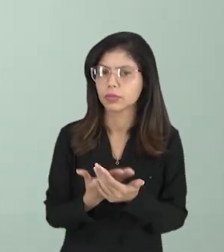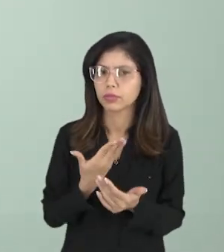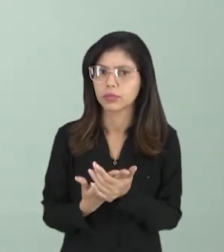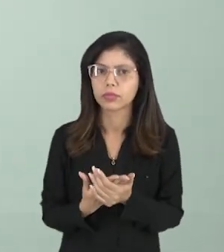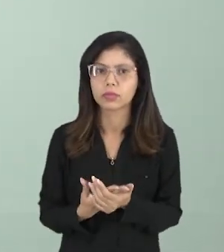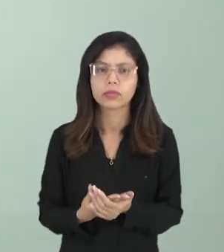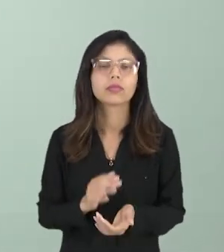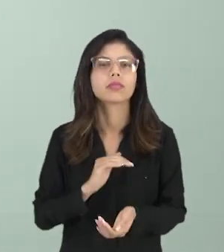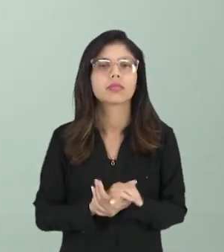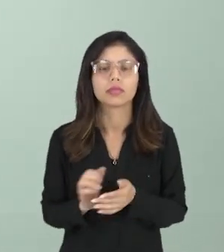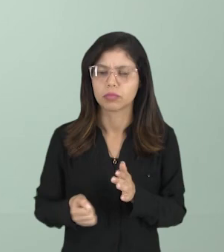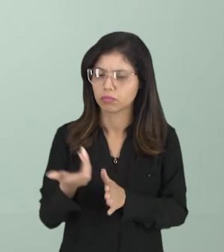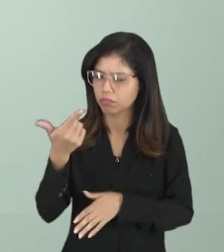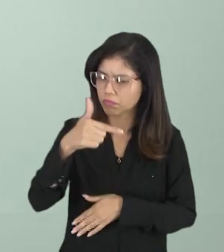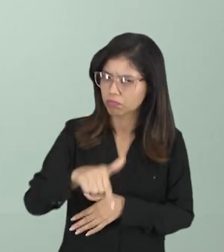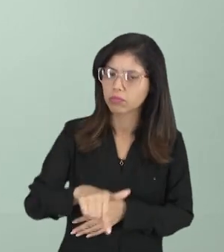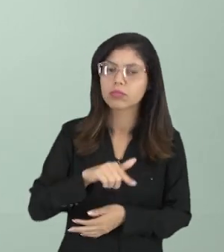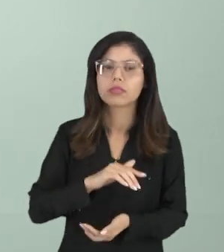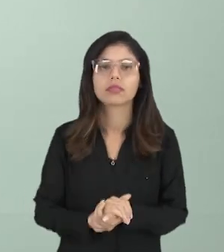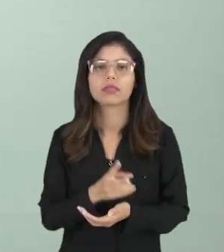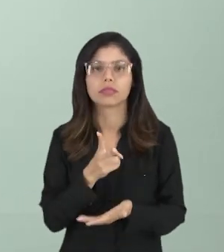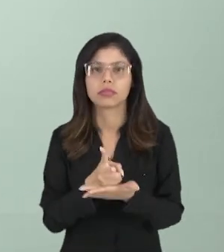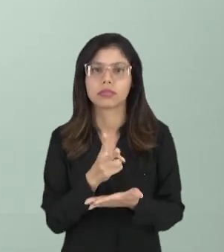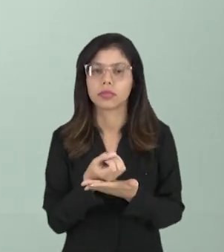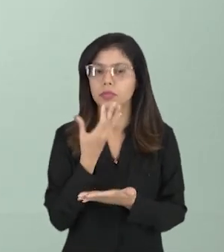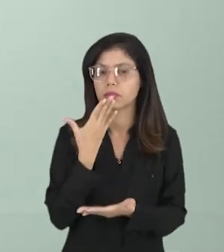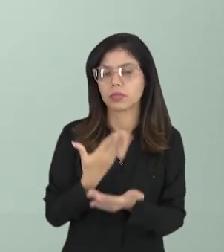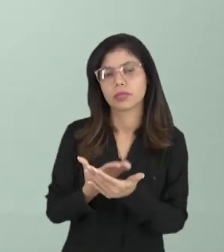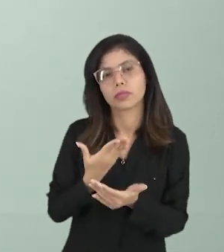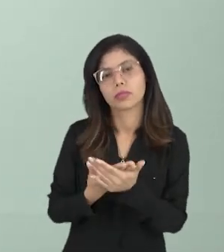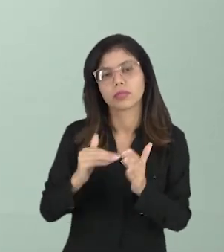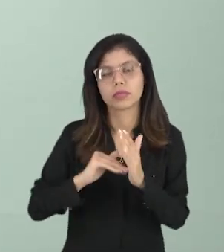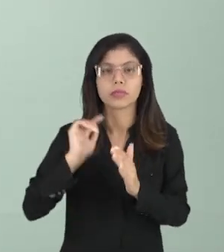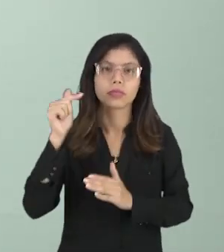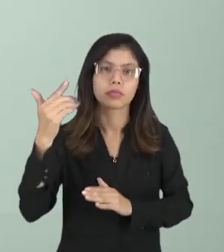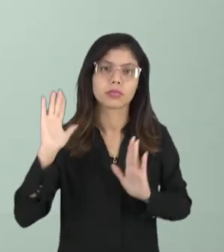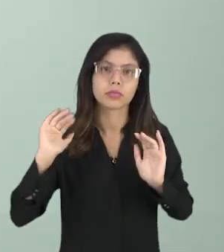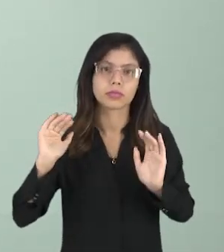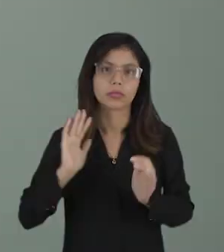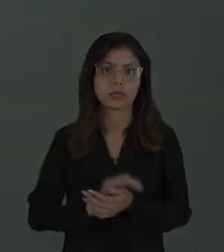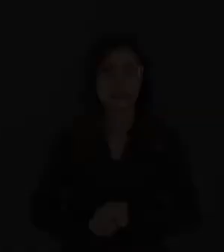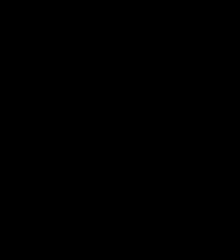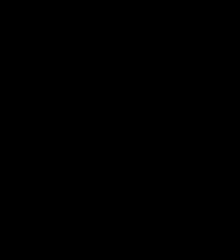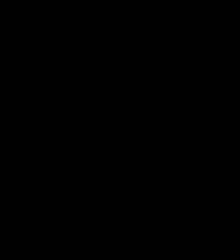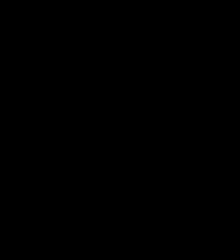essas aulas, estudando, revisando. Bons estudos e até a próxima!